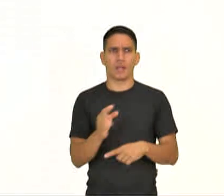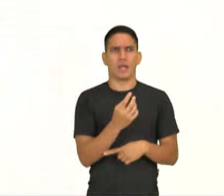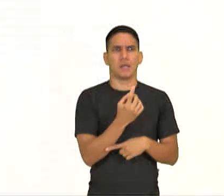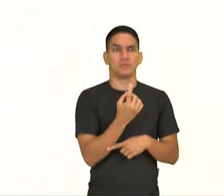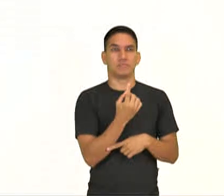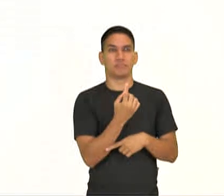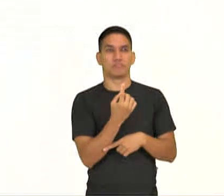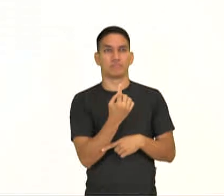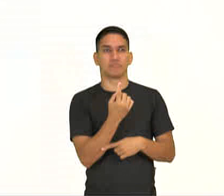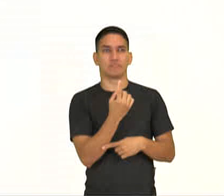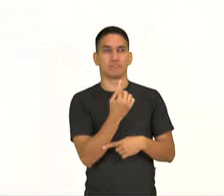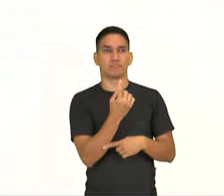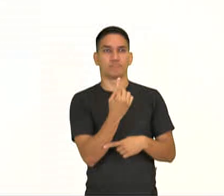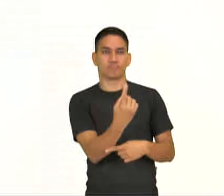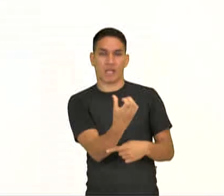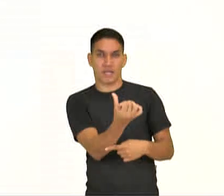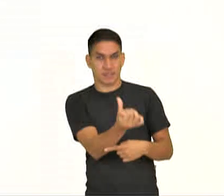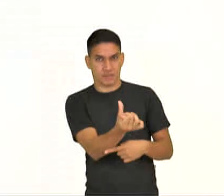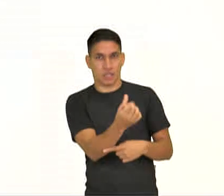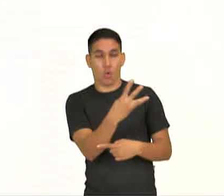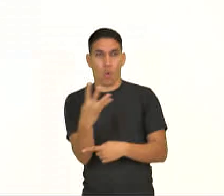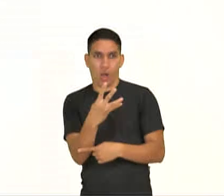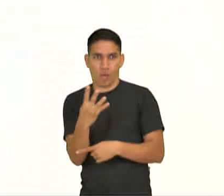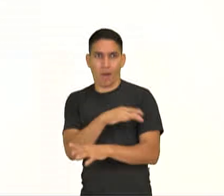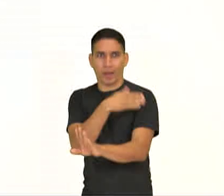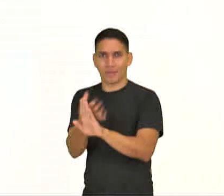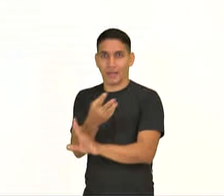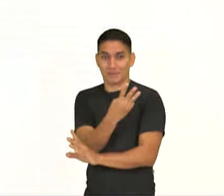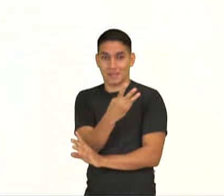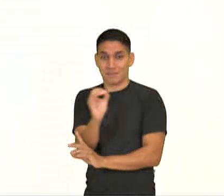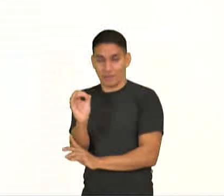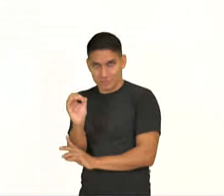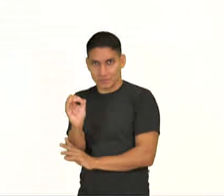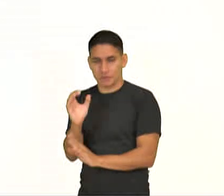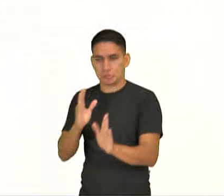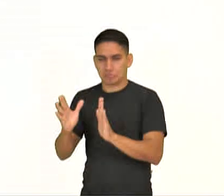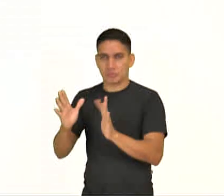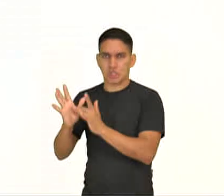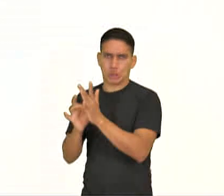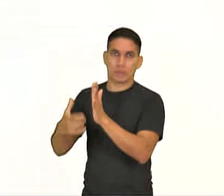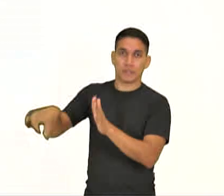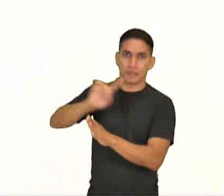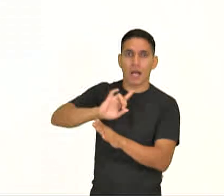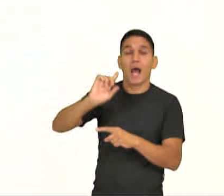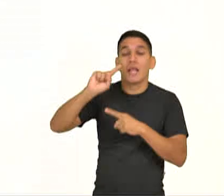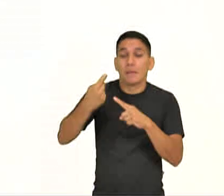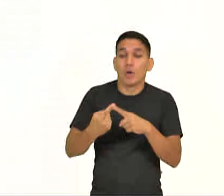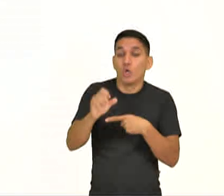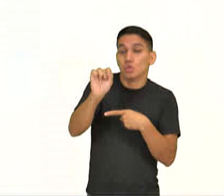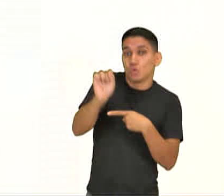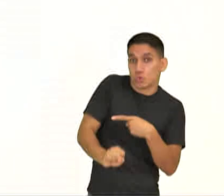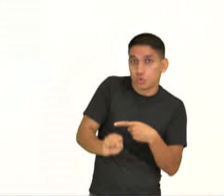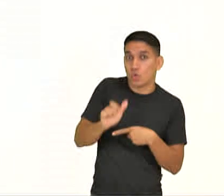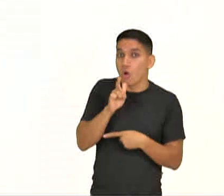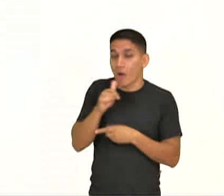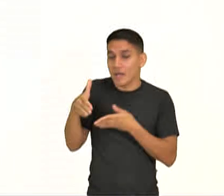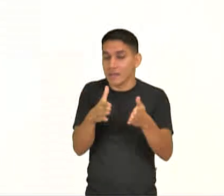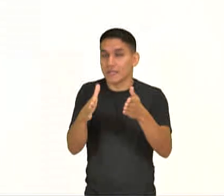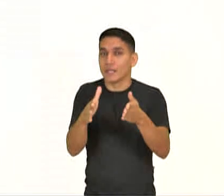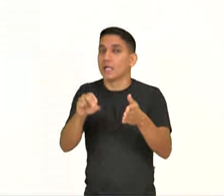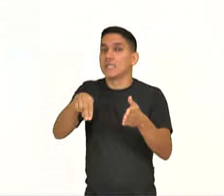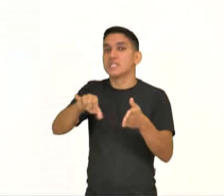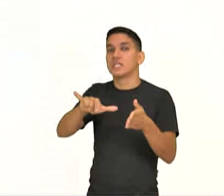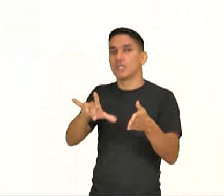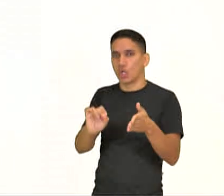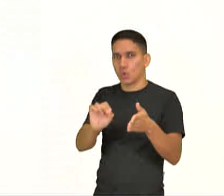anos, foi o poder hegemônico de Napata. Depois passa para Meroé, mais a sul do Rio Nilo, mais ao sul da